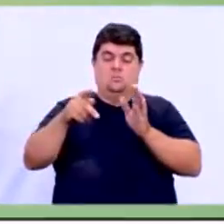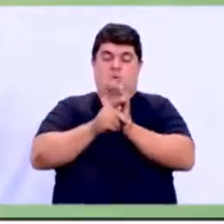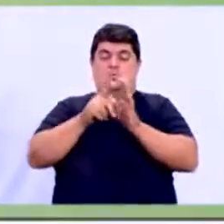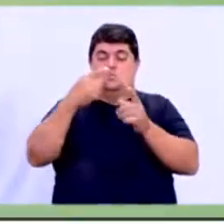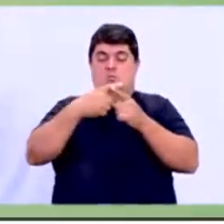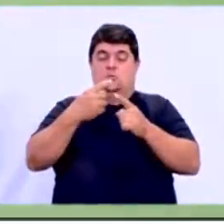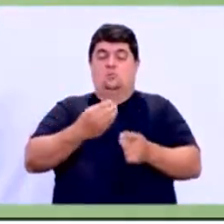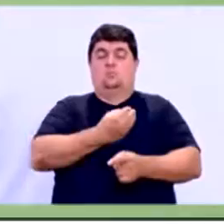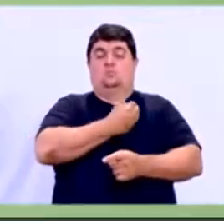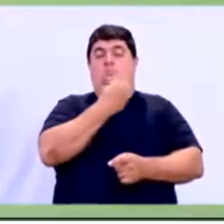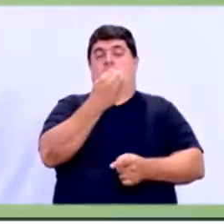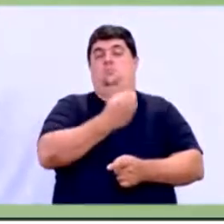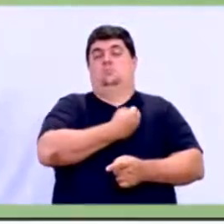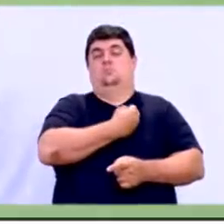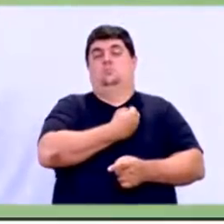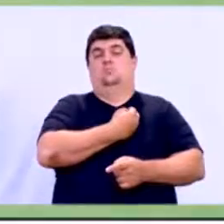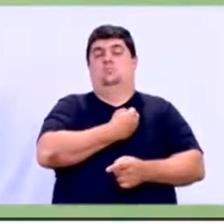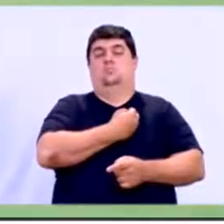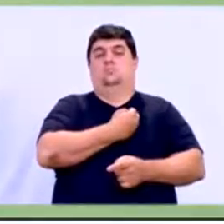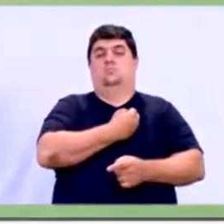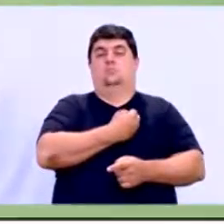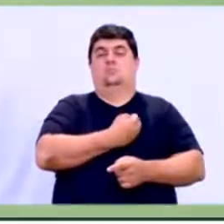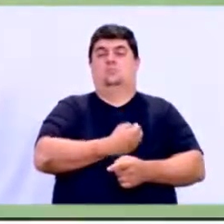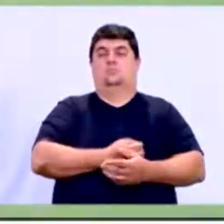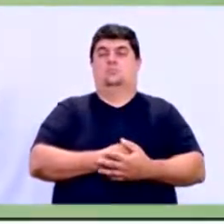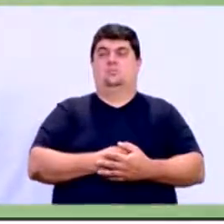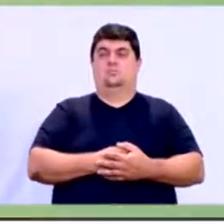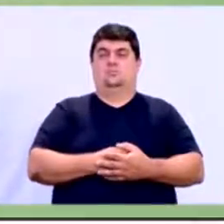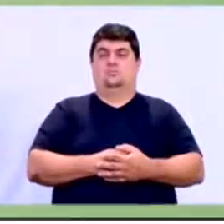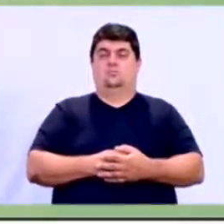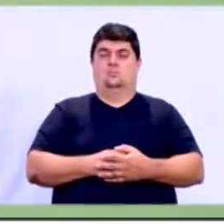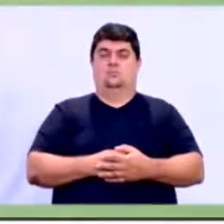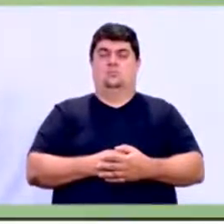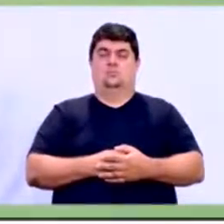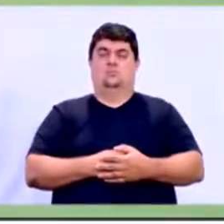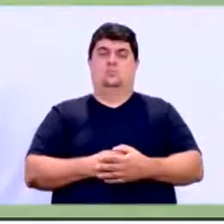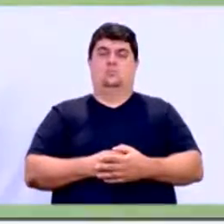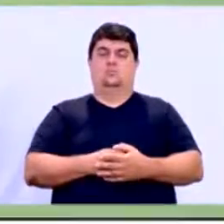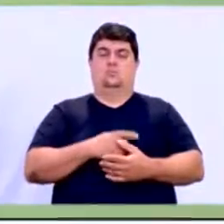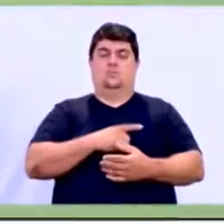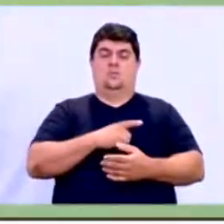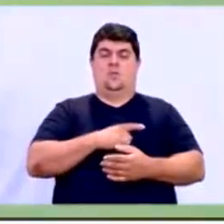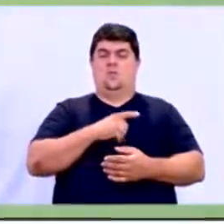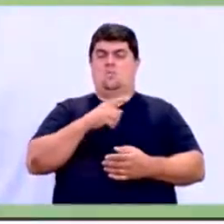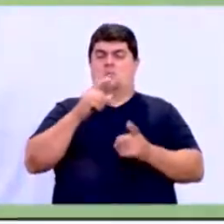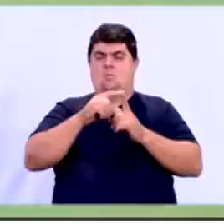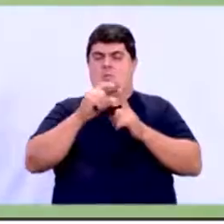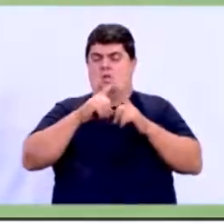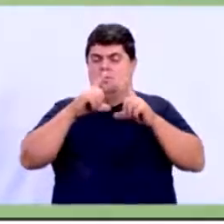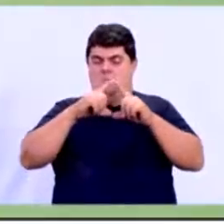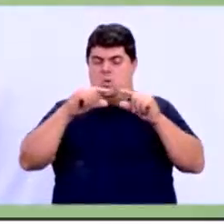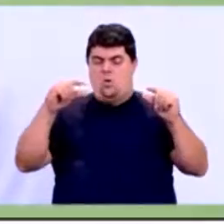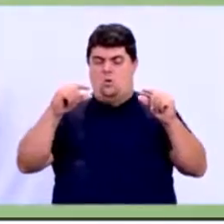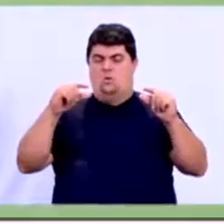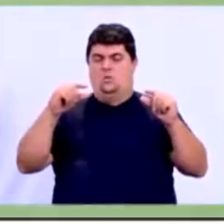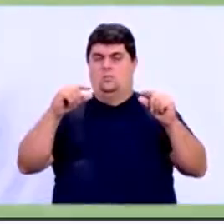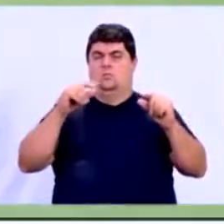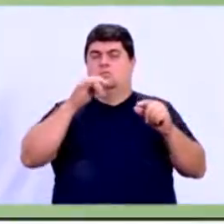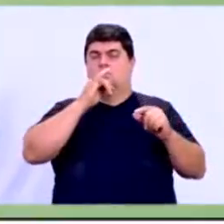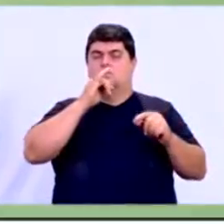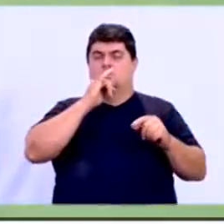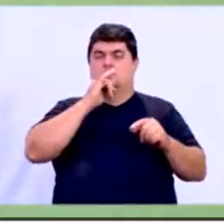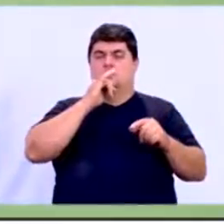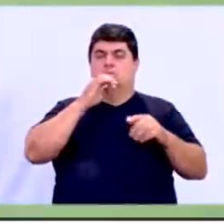existir, certo? Da empresa. Deve ser escrito em poucas palavras, como